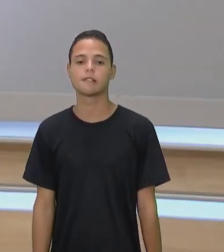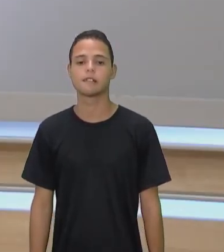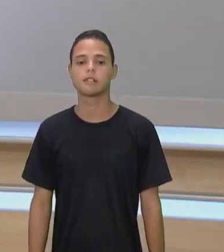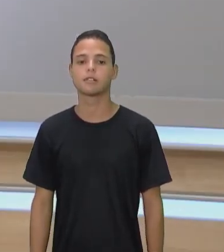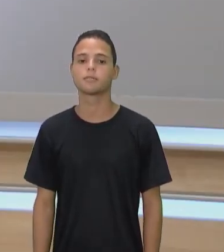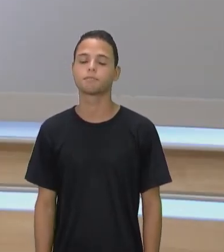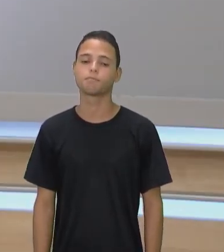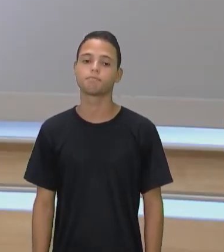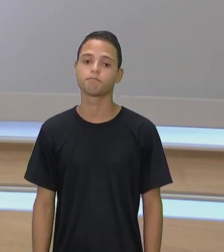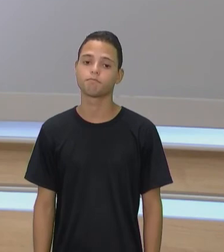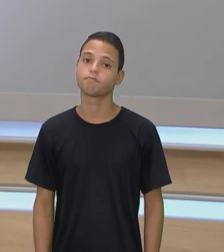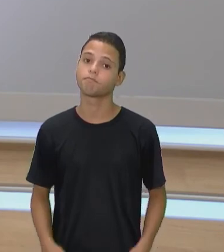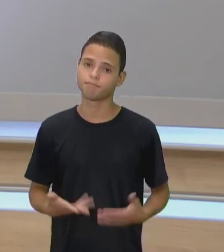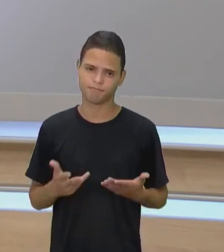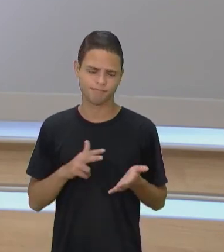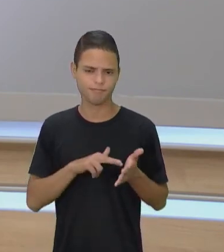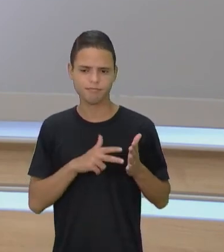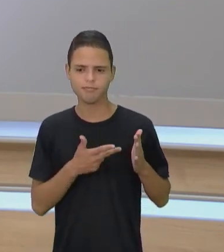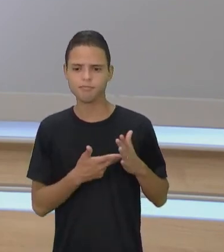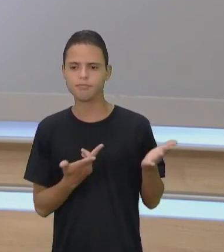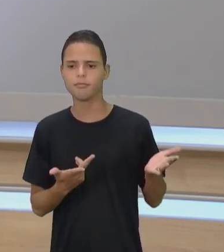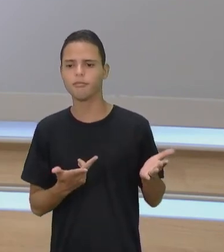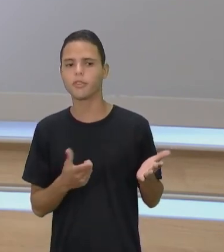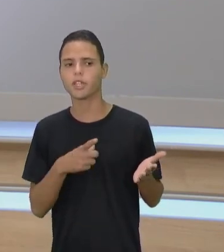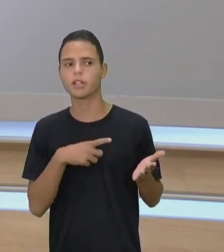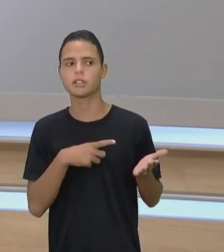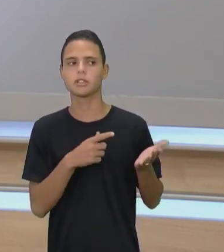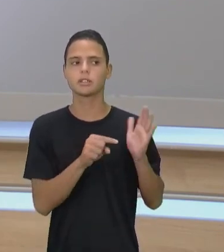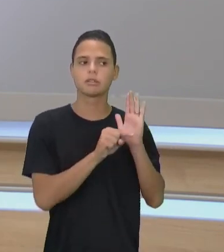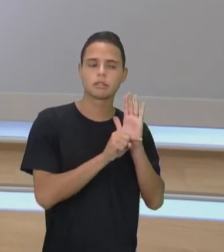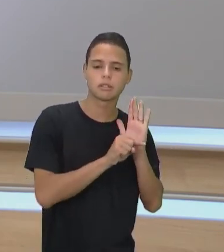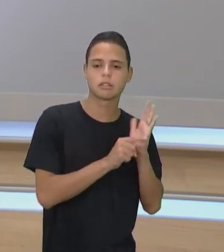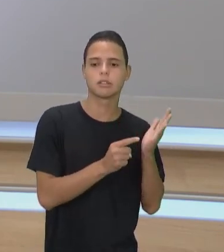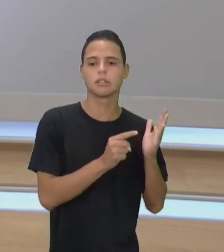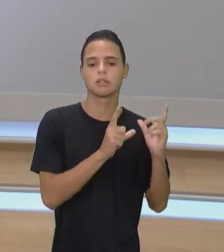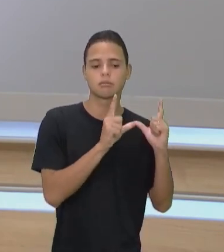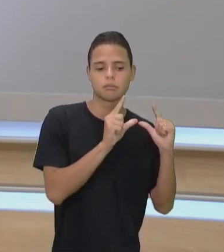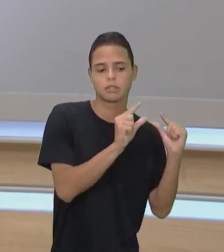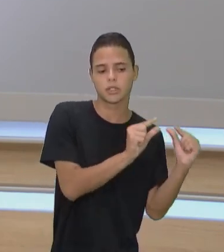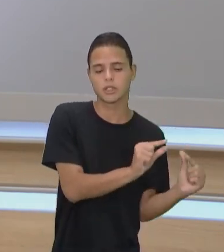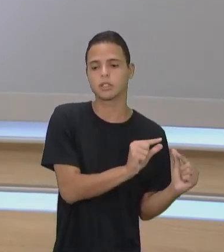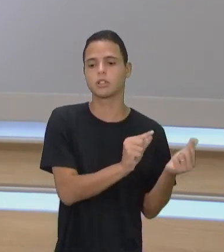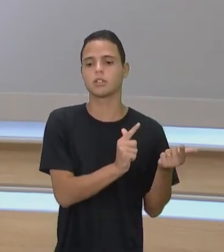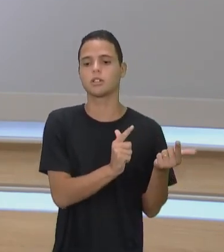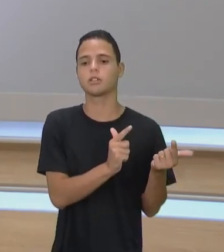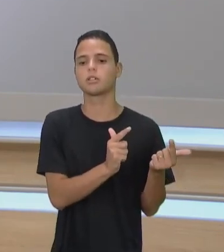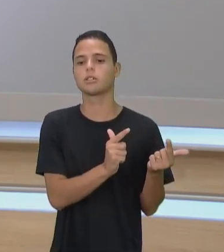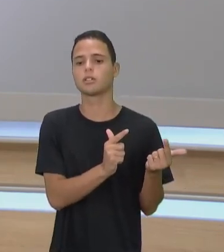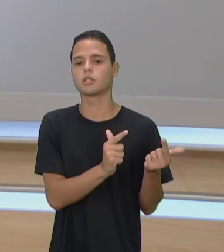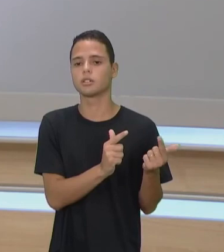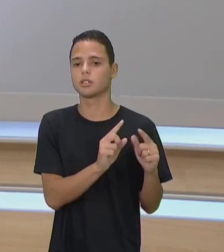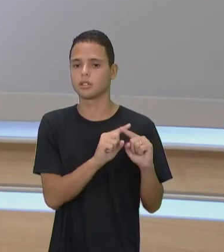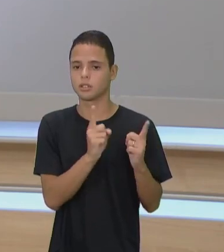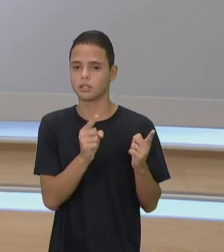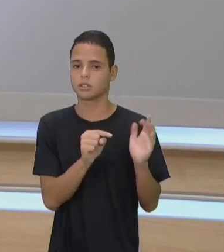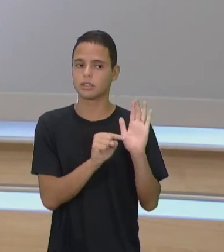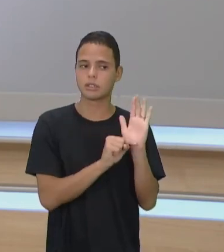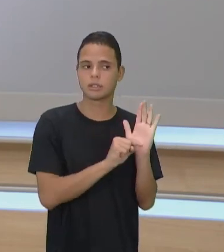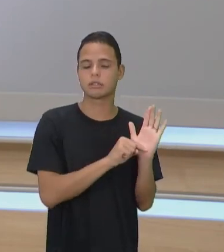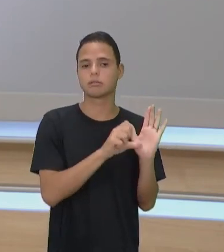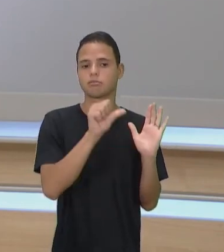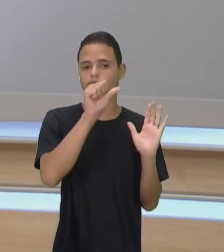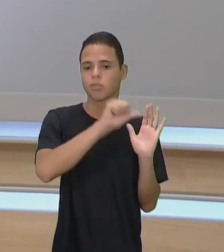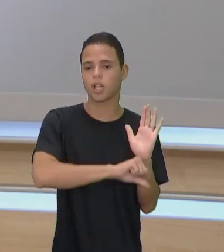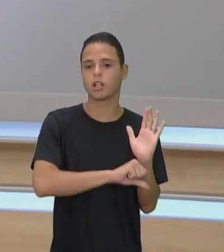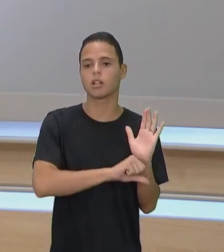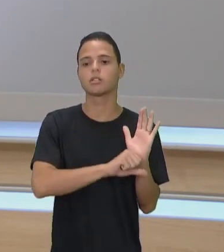que, por ele ter menos desvantagens em relação a números, que a desvantagem que ele carrega não seja muito